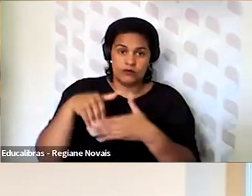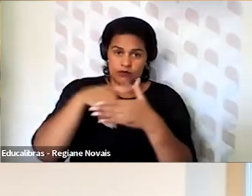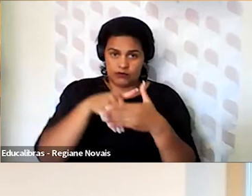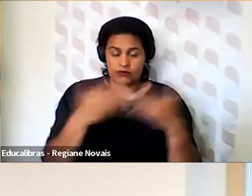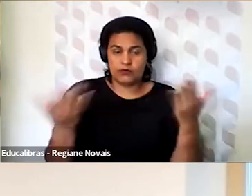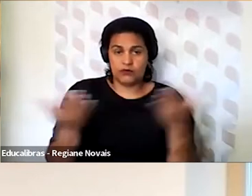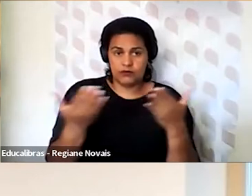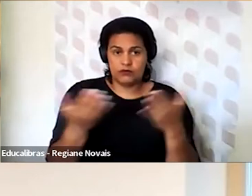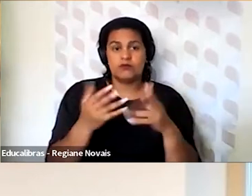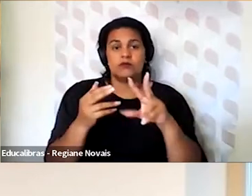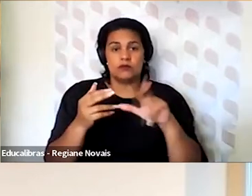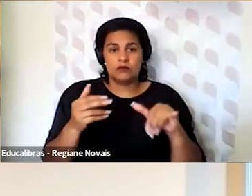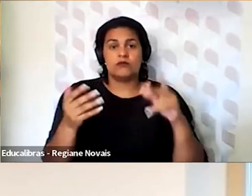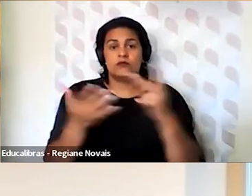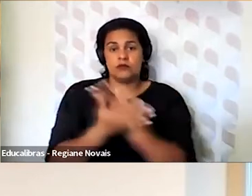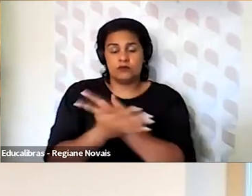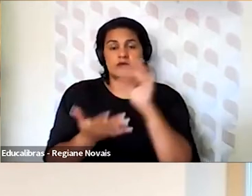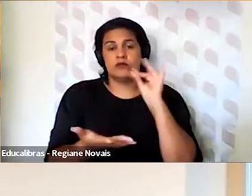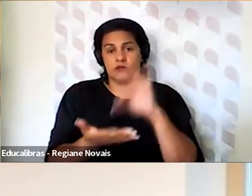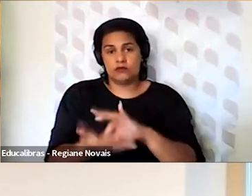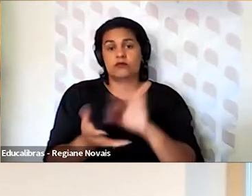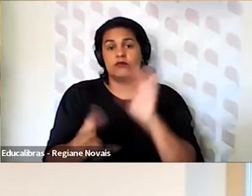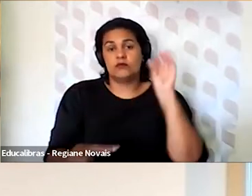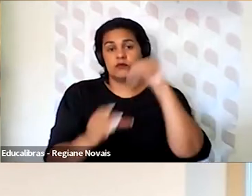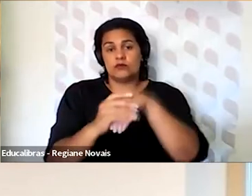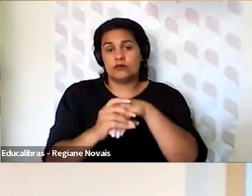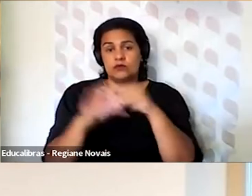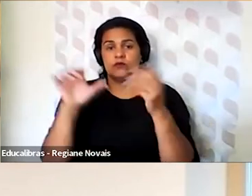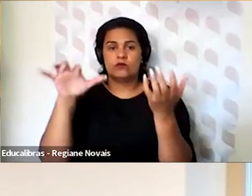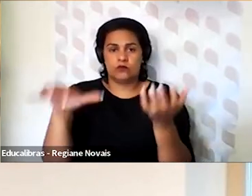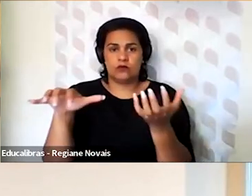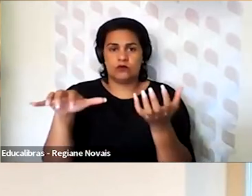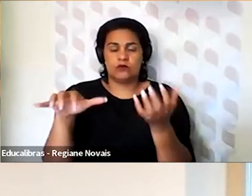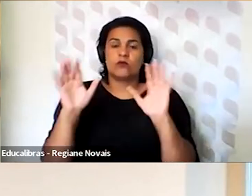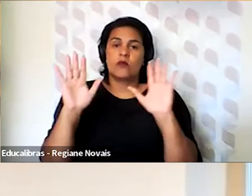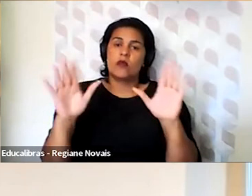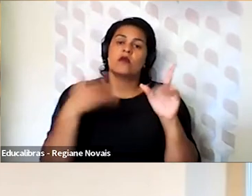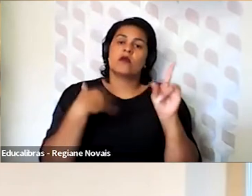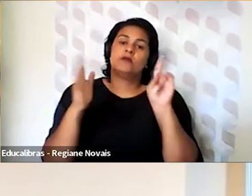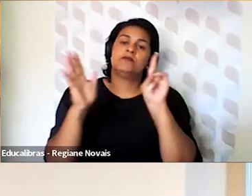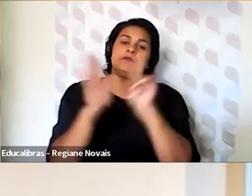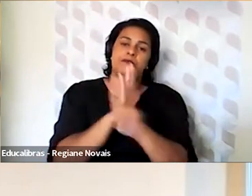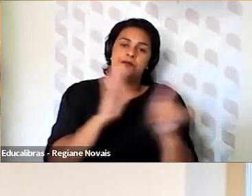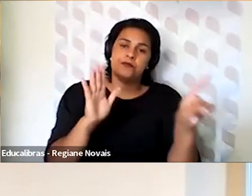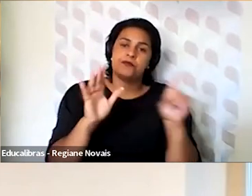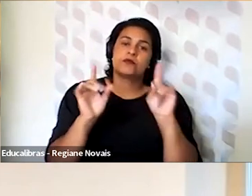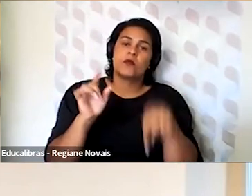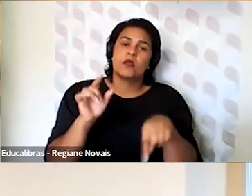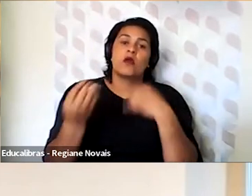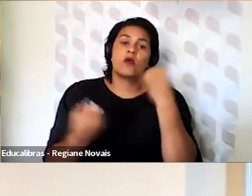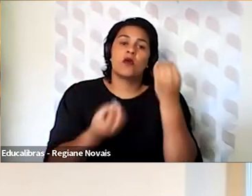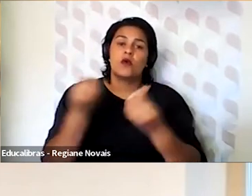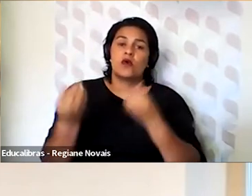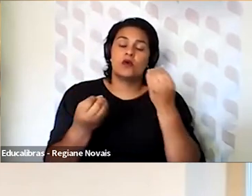nas eleições no Congresso. E a minha pergunta para vocês é justamente como articular todas essas pautas